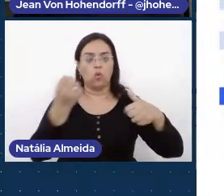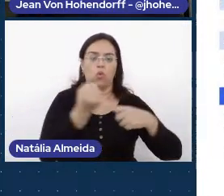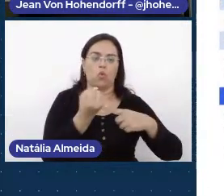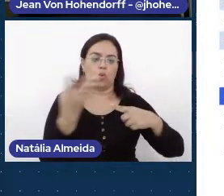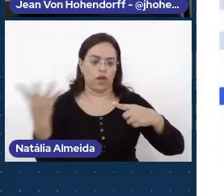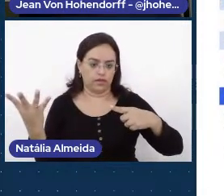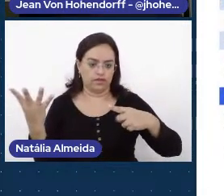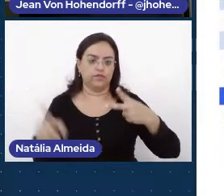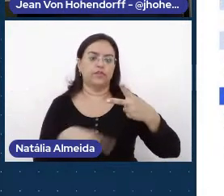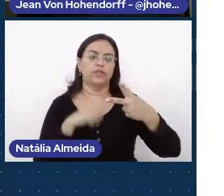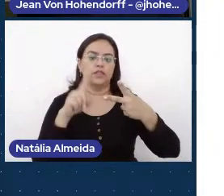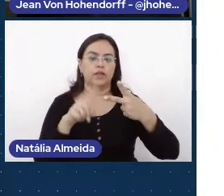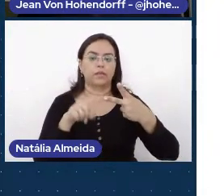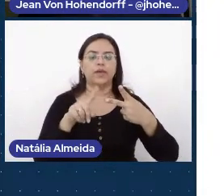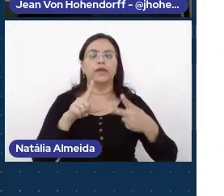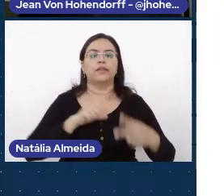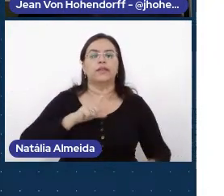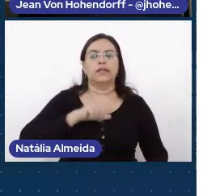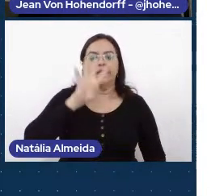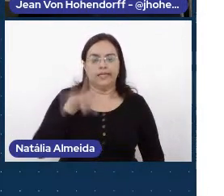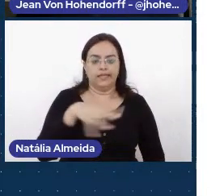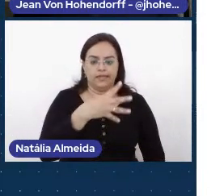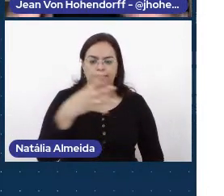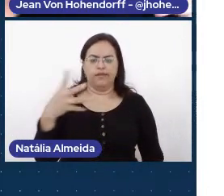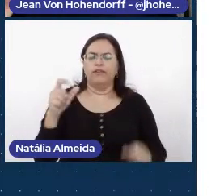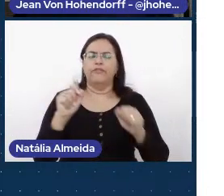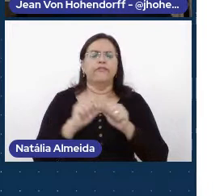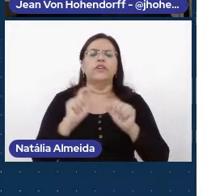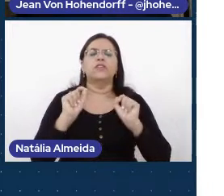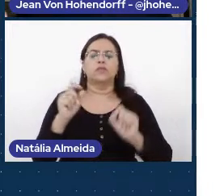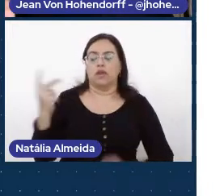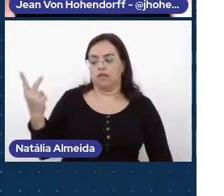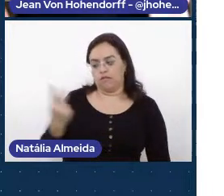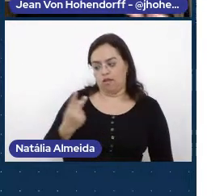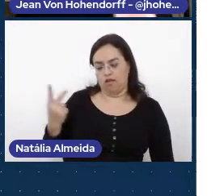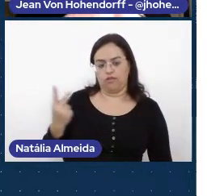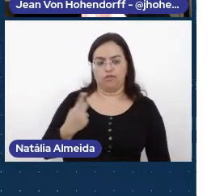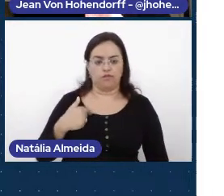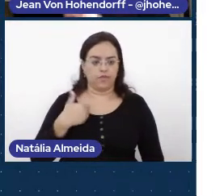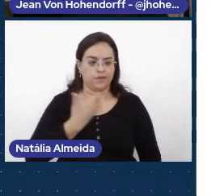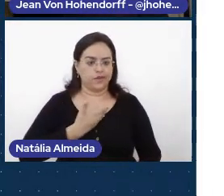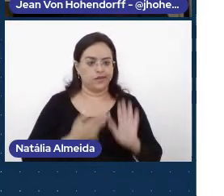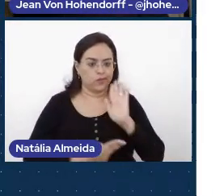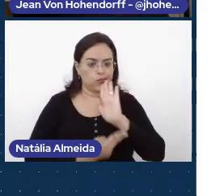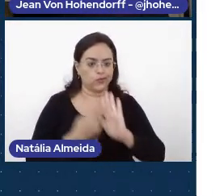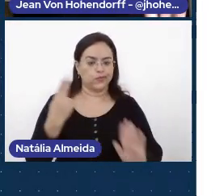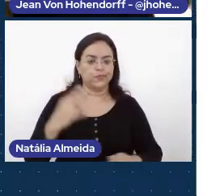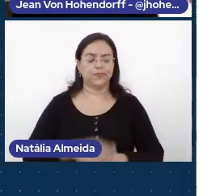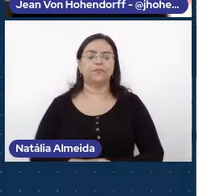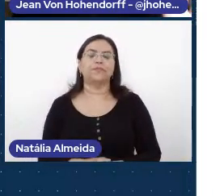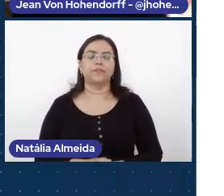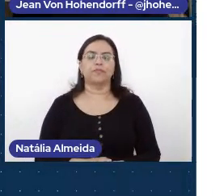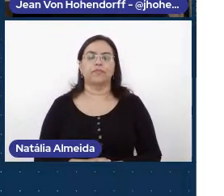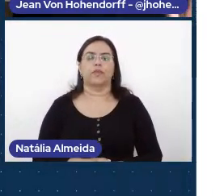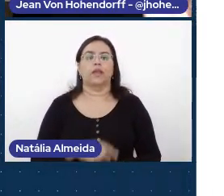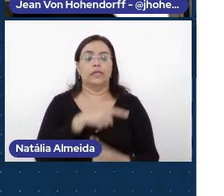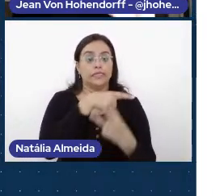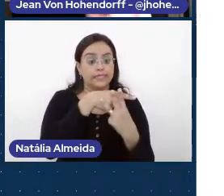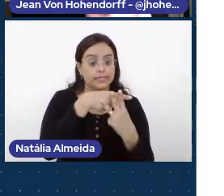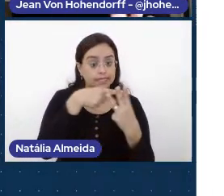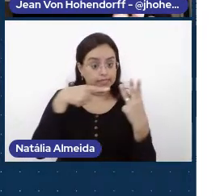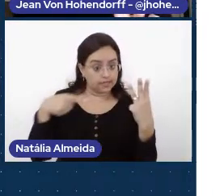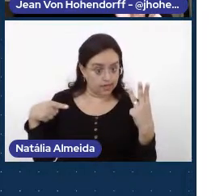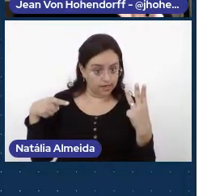essa tabela. O que que nós fizemos na Iana e eu? A gente pegou esses três checklists, o